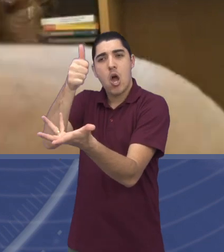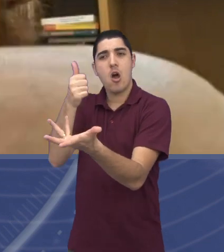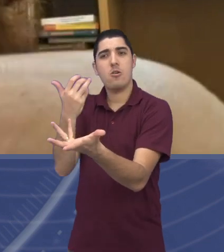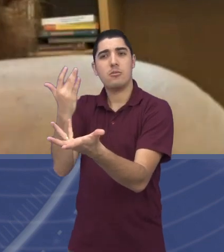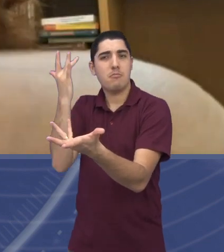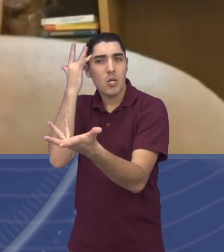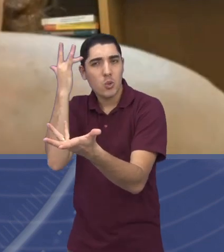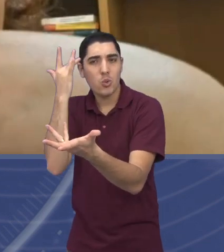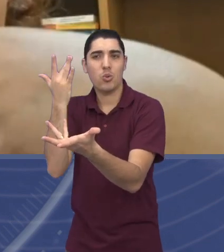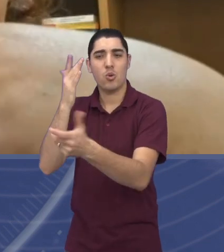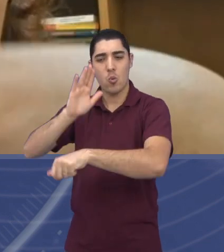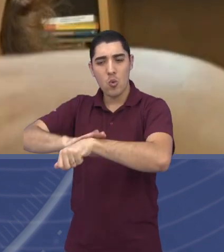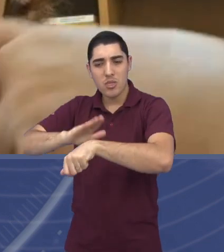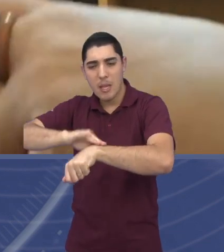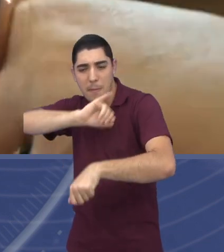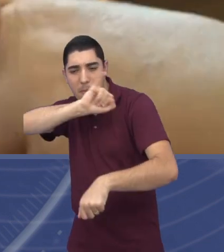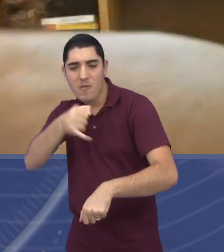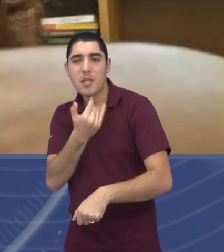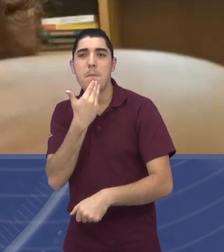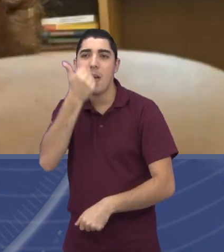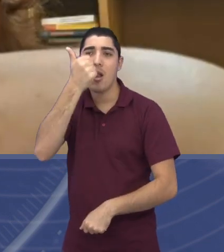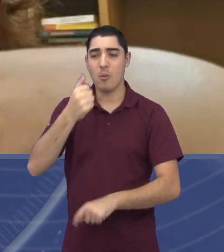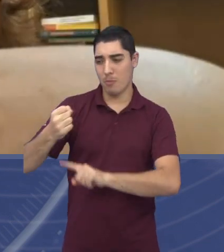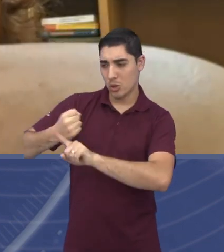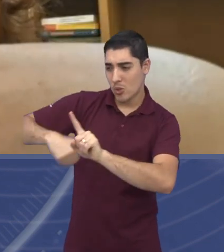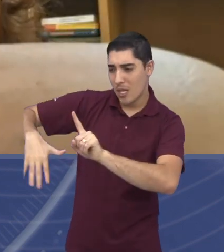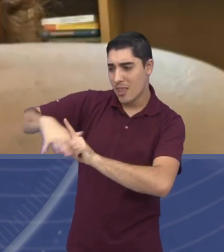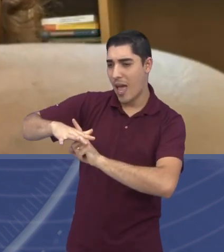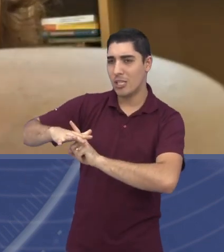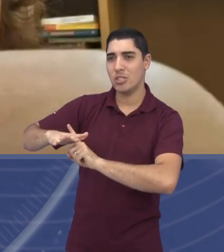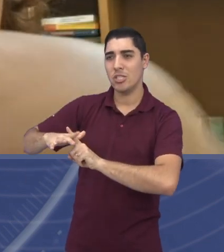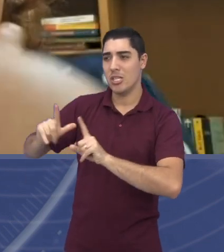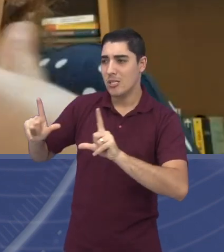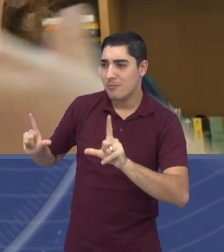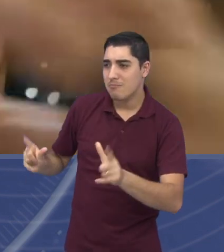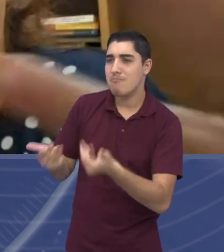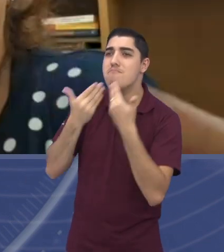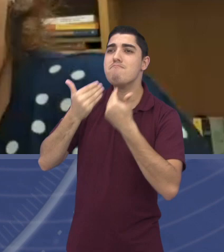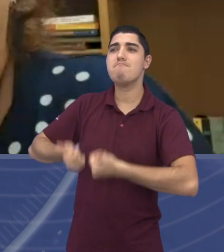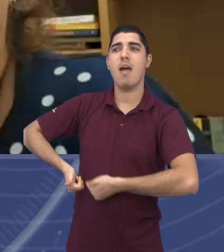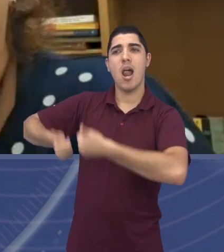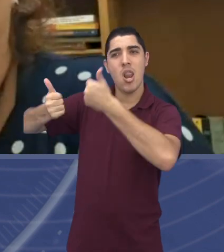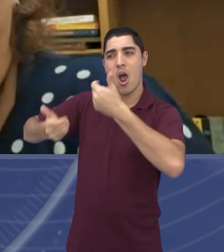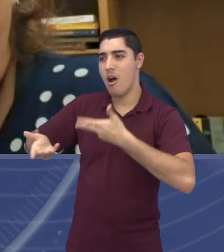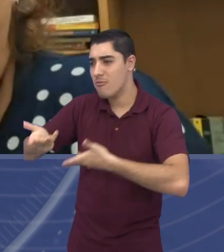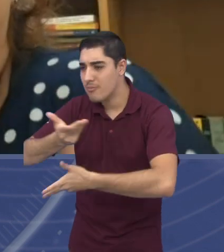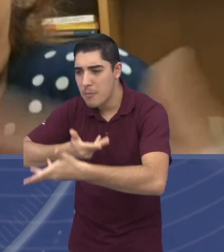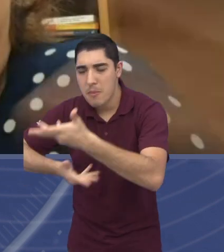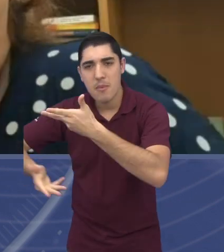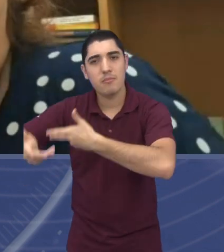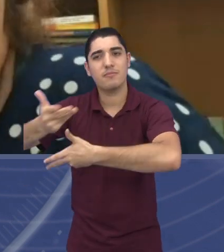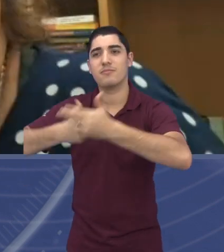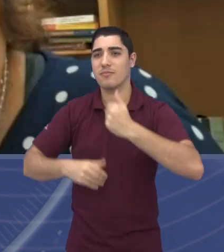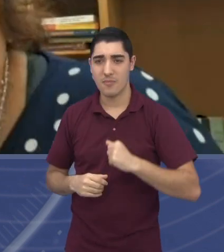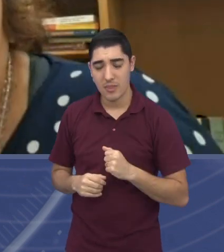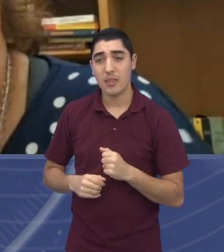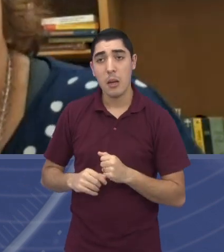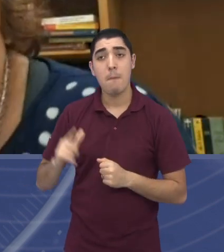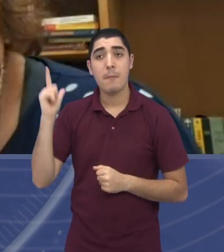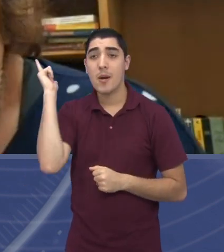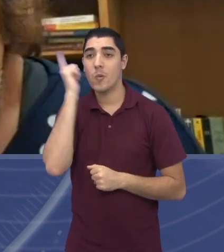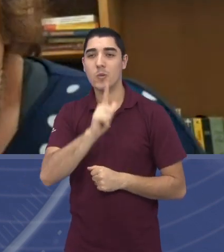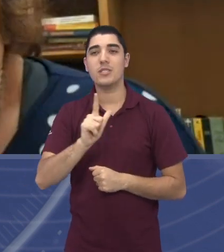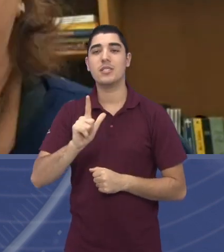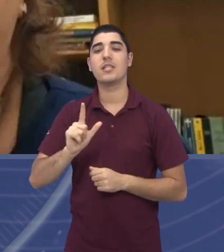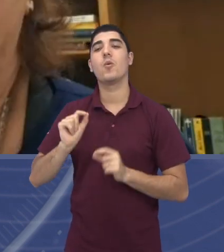tempo melhor para as coisas, uma sociedade mais rica, que pode se criar melhor,